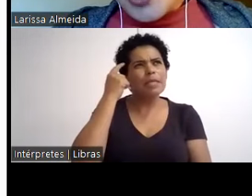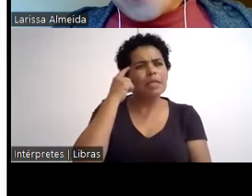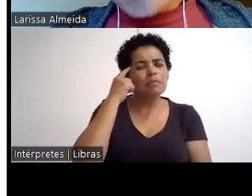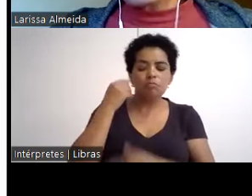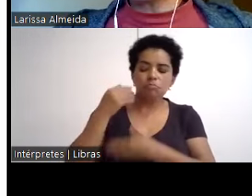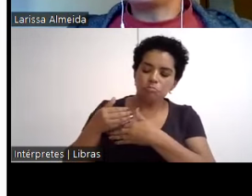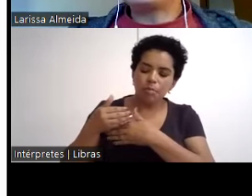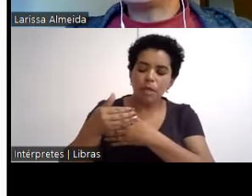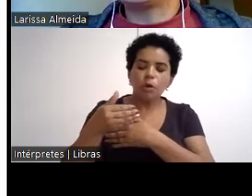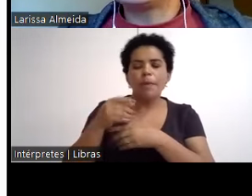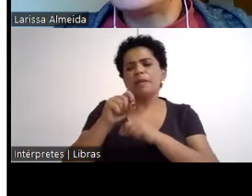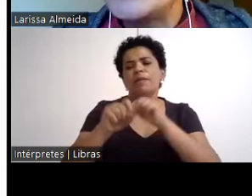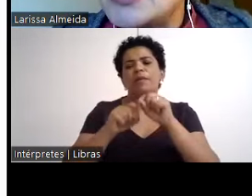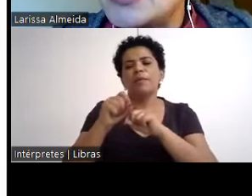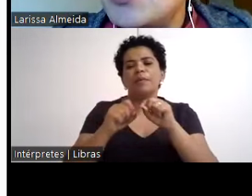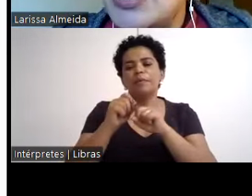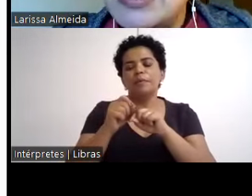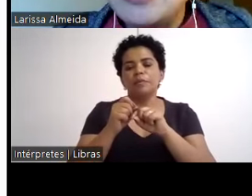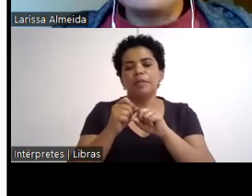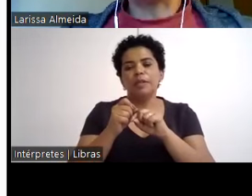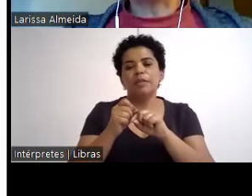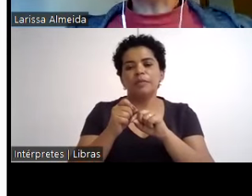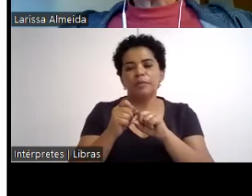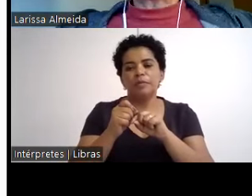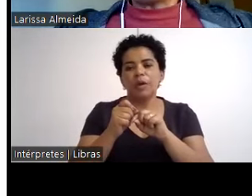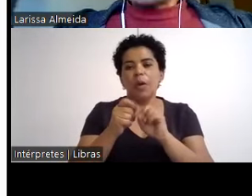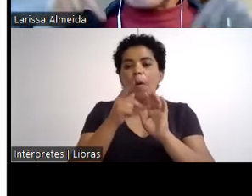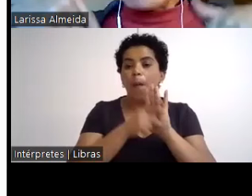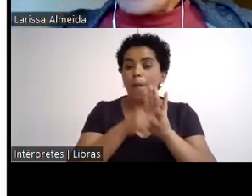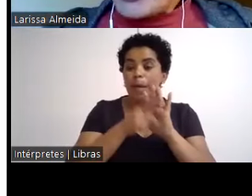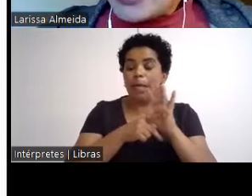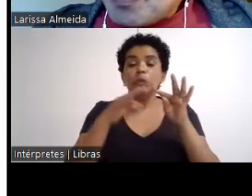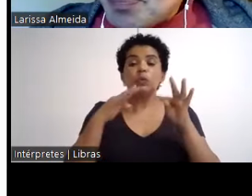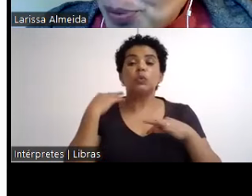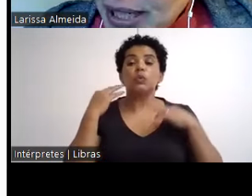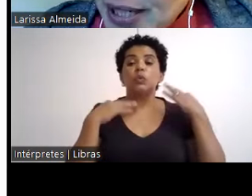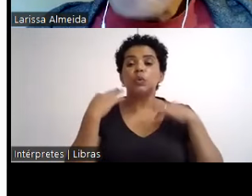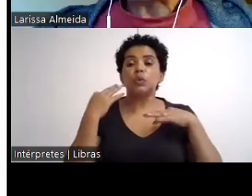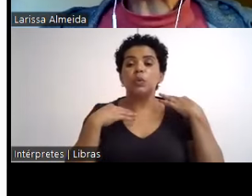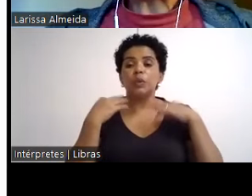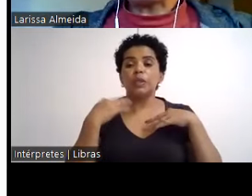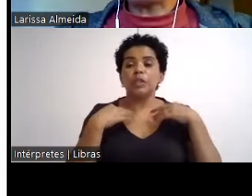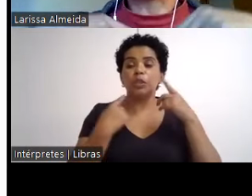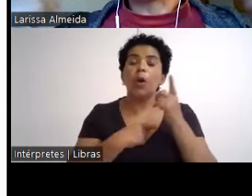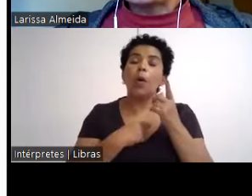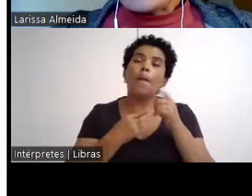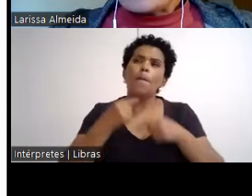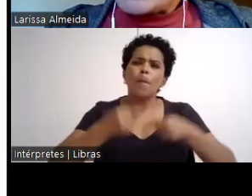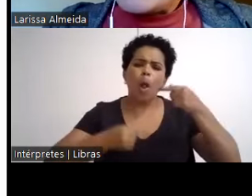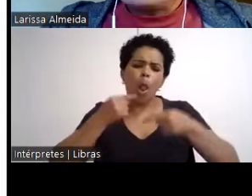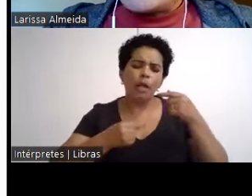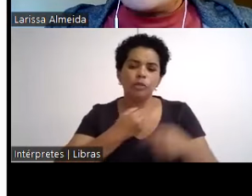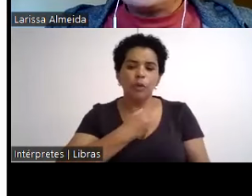surge o Plano de Turismo Criativo do Recife como política pública que foi totalmente elaborado de